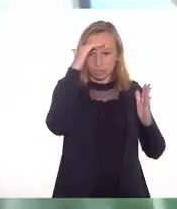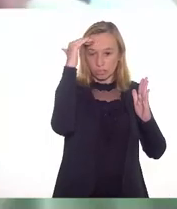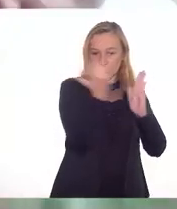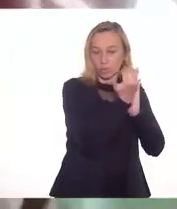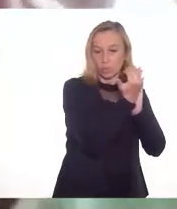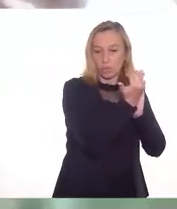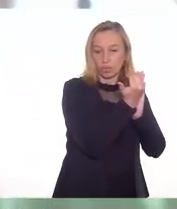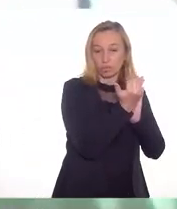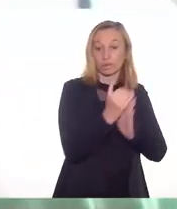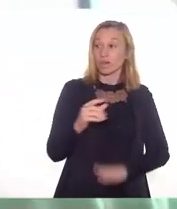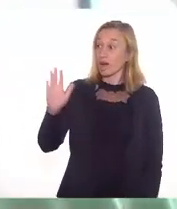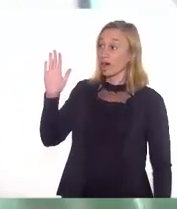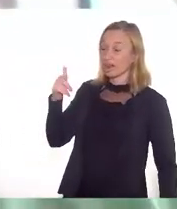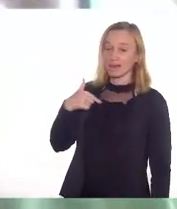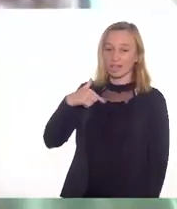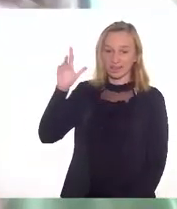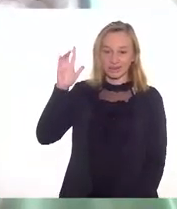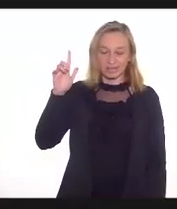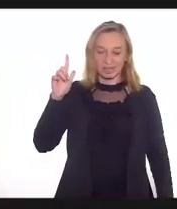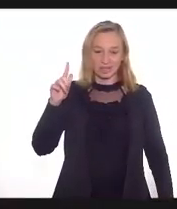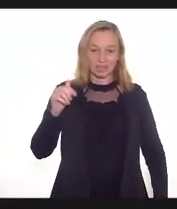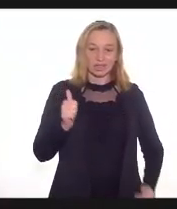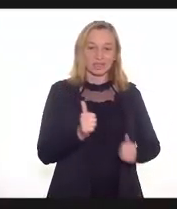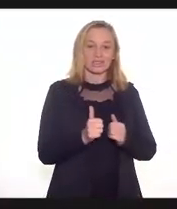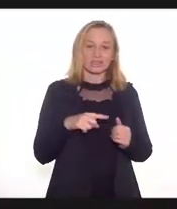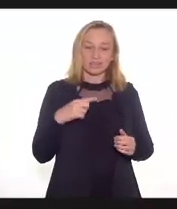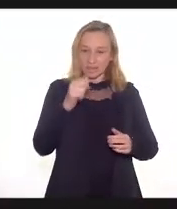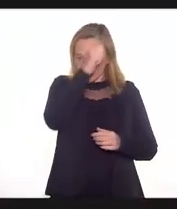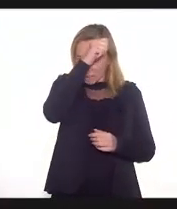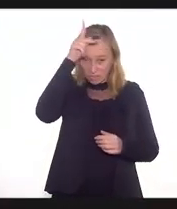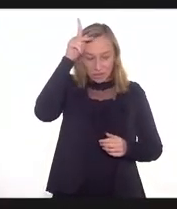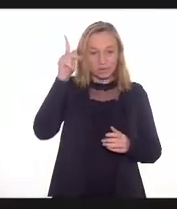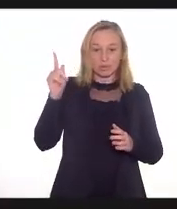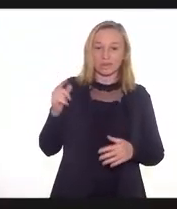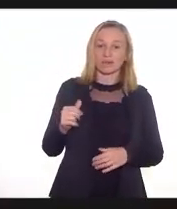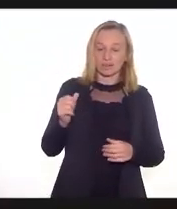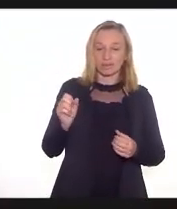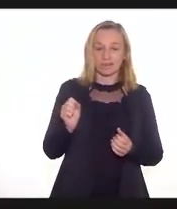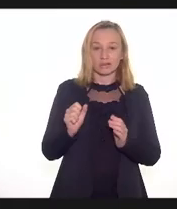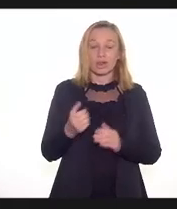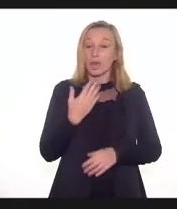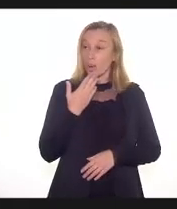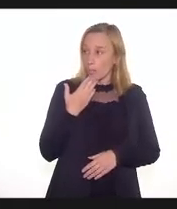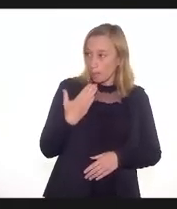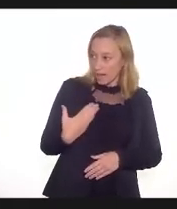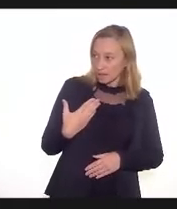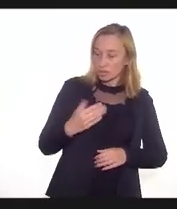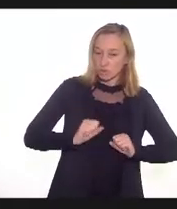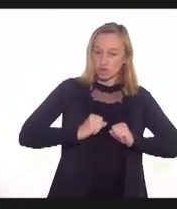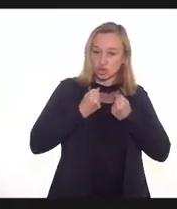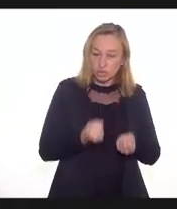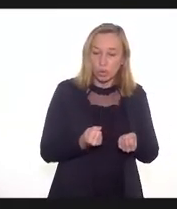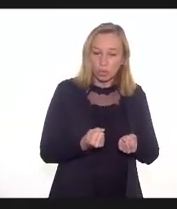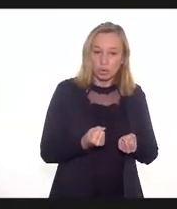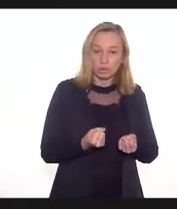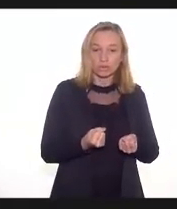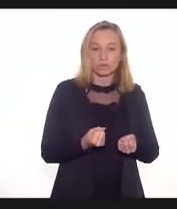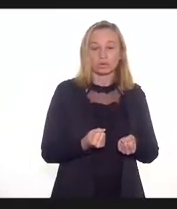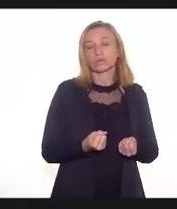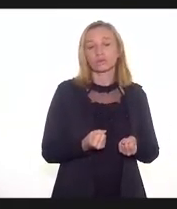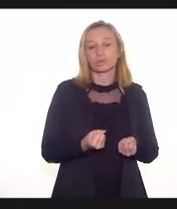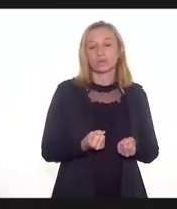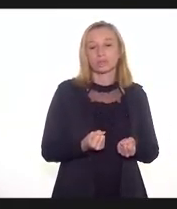tá Rodrigo. Da CCJ. Quais são as prefeituras, Rodrigo? Pois é, eu peço que esse esforço, eu não quero ter o protagonismo